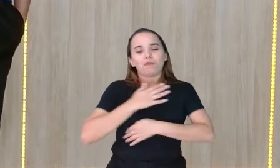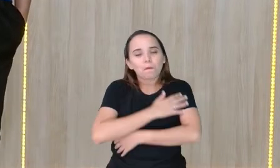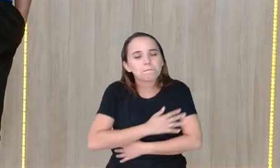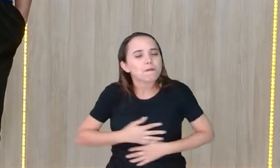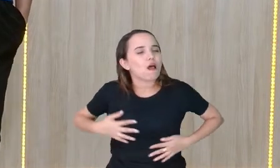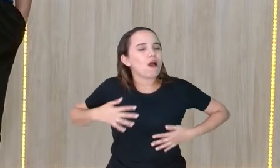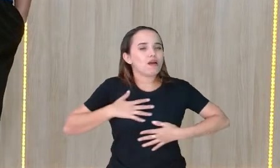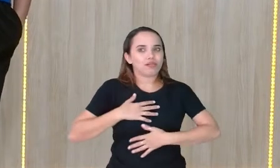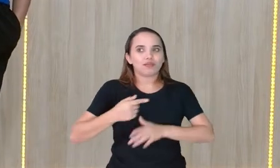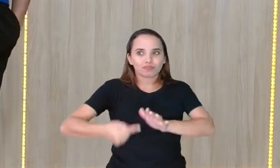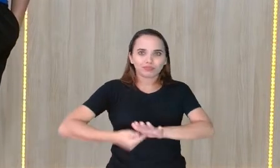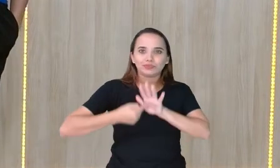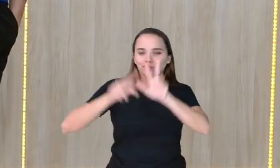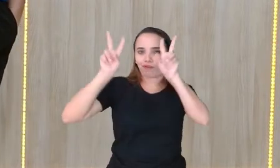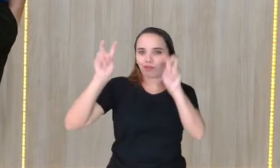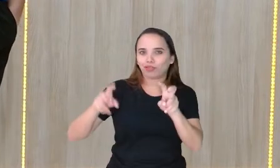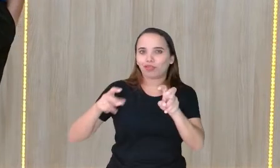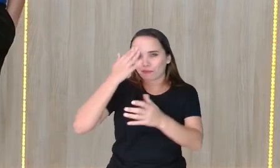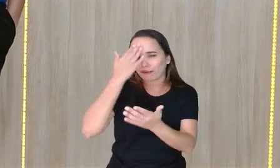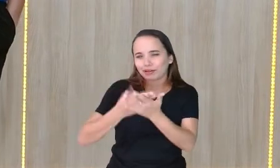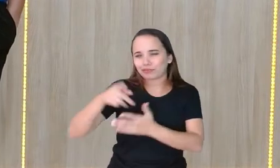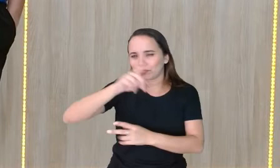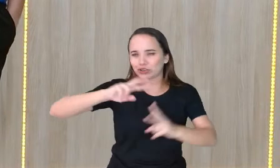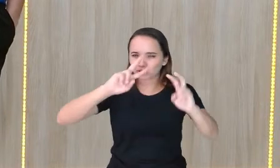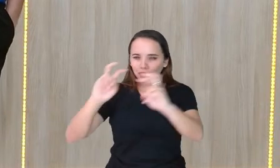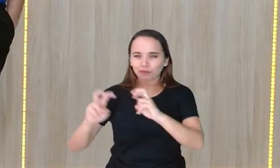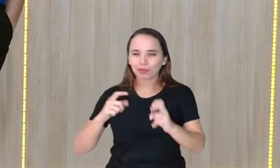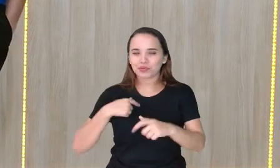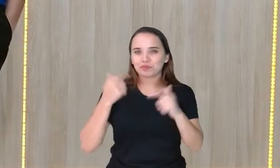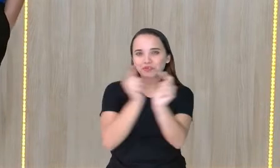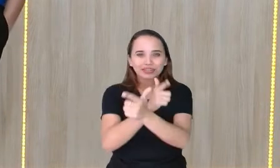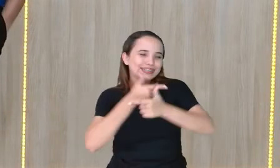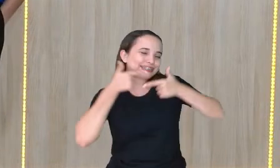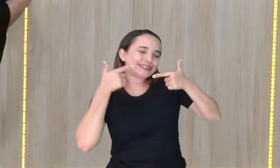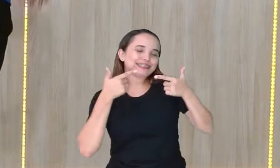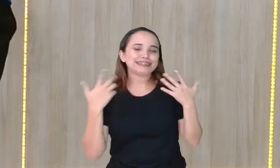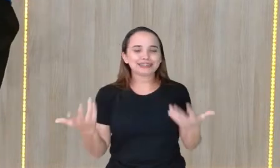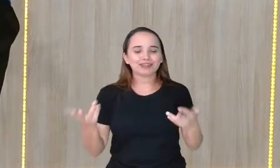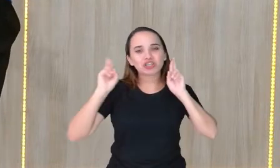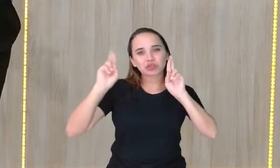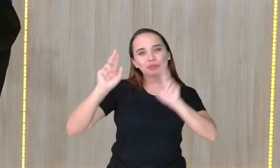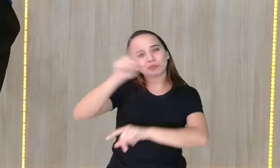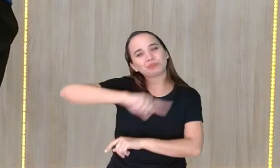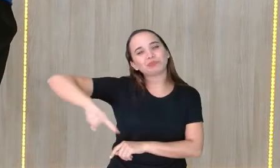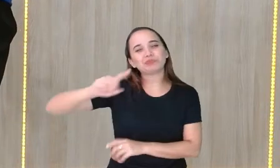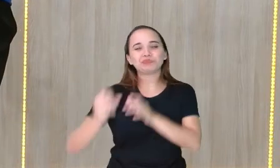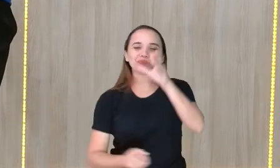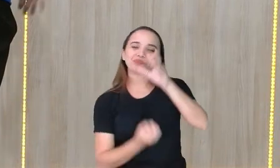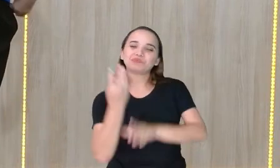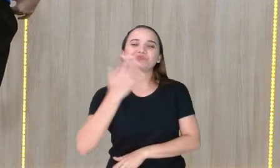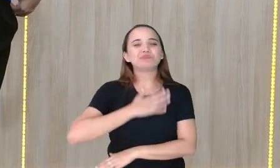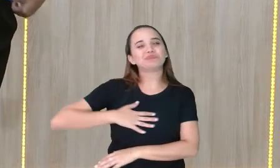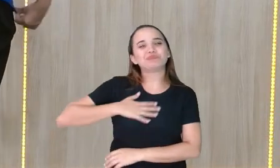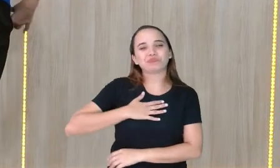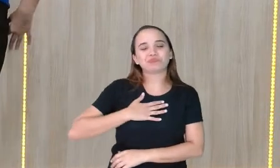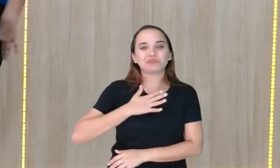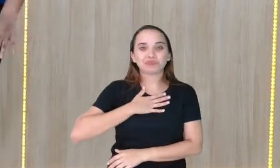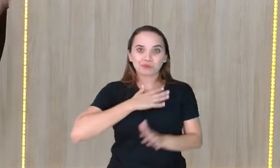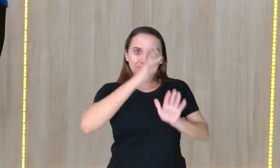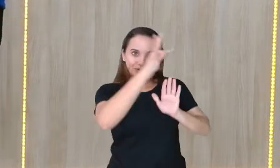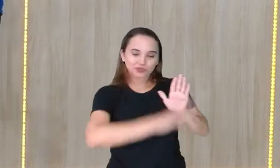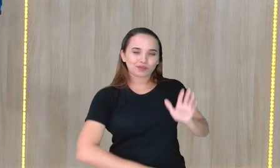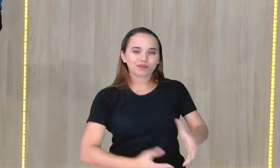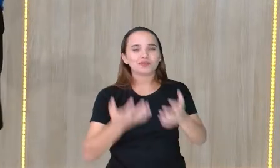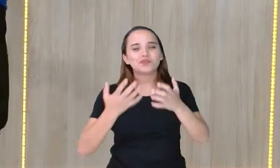para vocês. Acho que deu para ver, né? Que eu já fiquei animadinha e sorridente. Espero que vocês tenham gostado das minhas produções. Eu